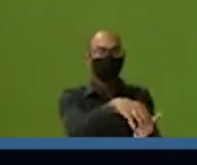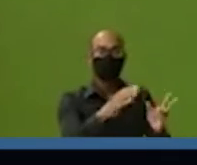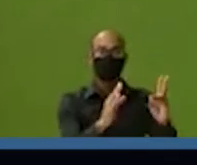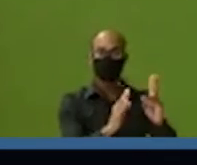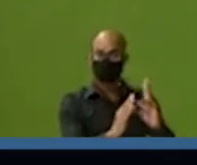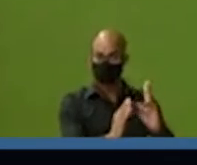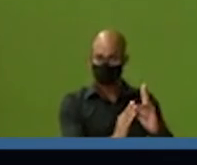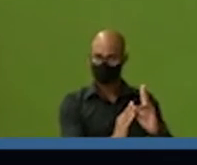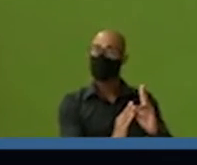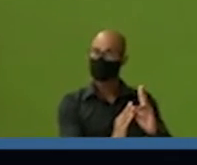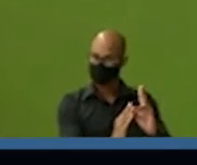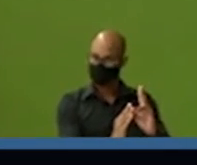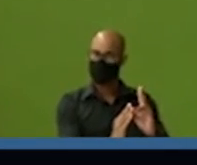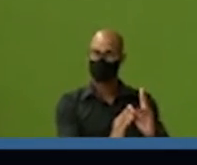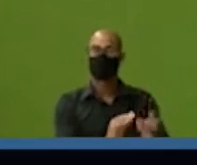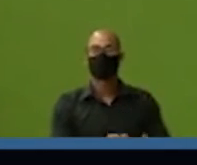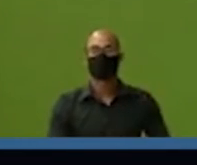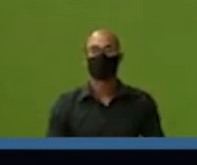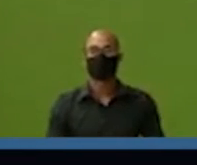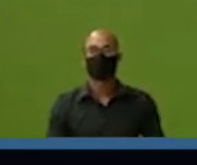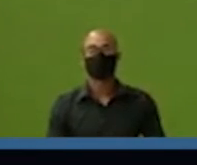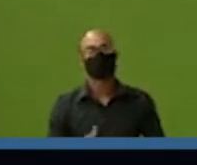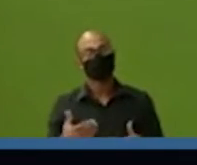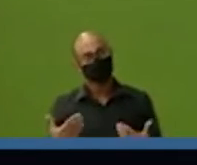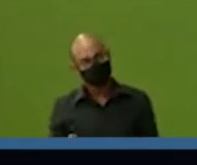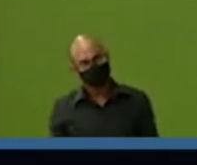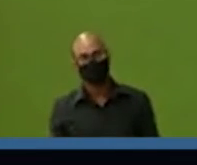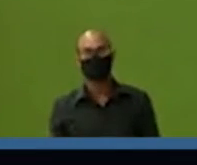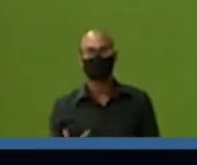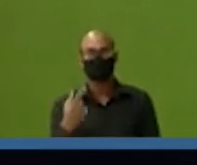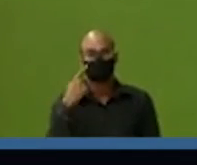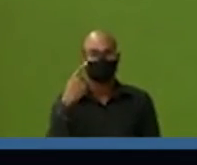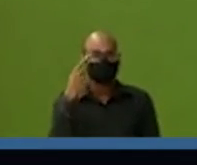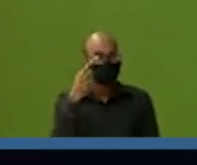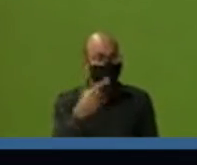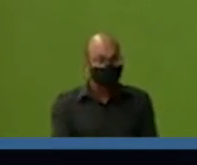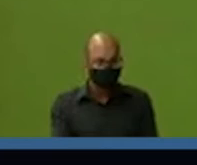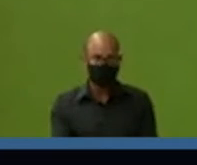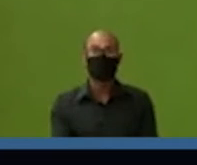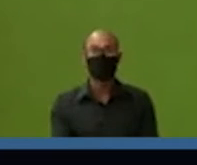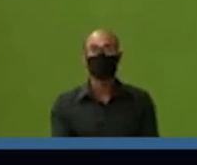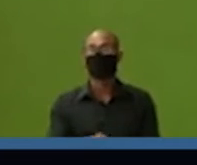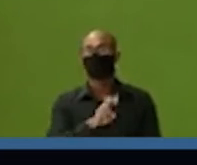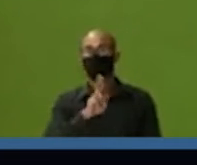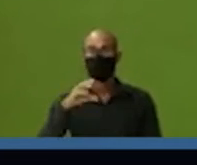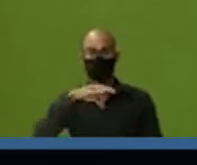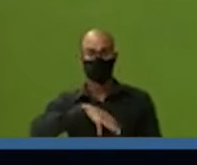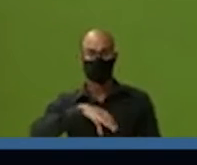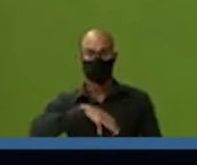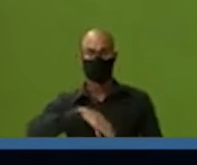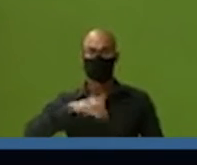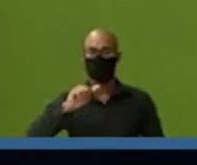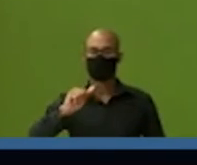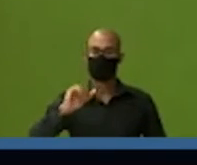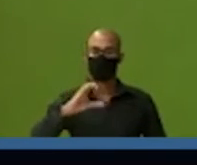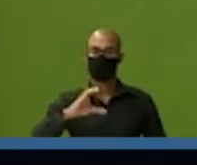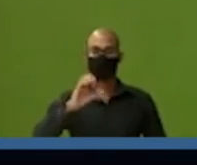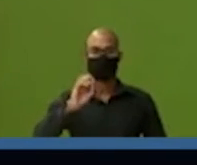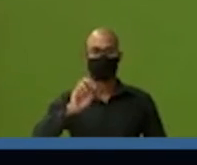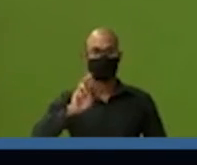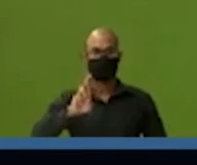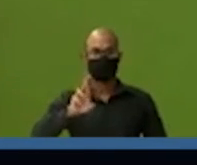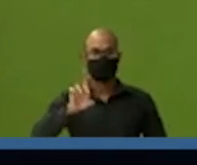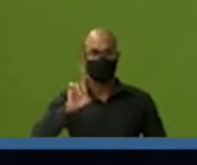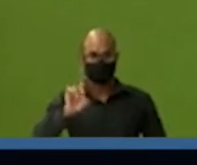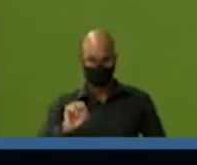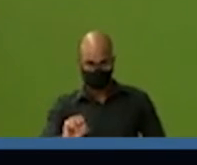Nós temos que saudar um acordo que nós fizemos, dos quais